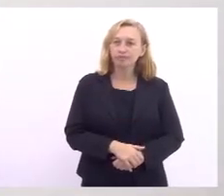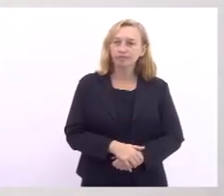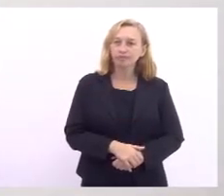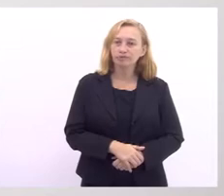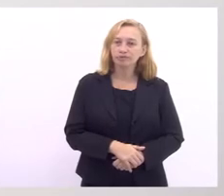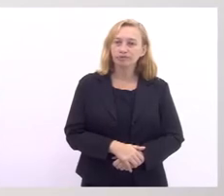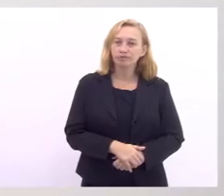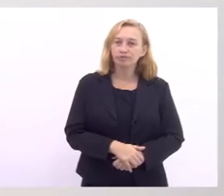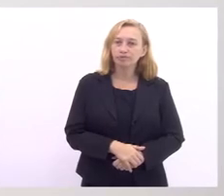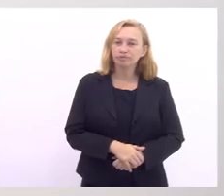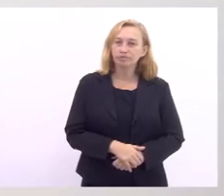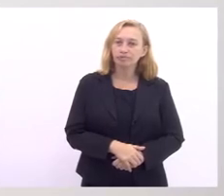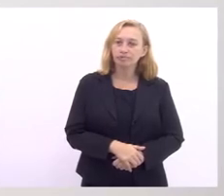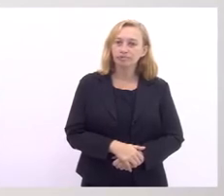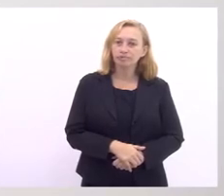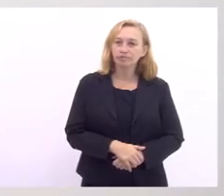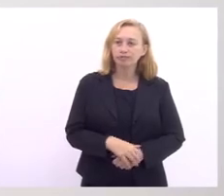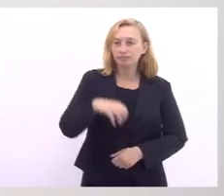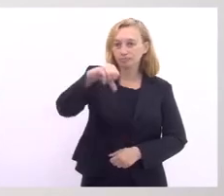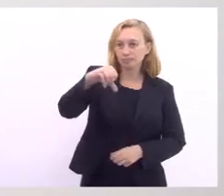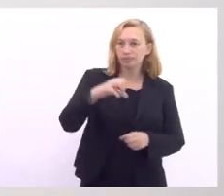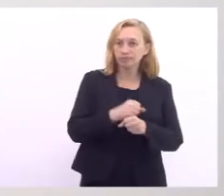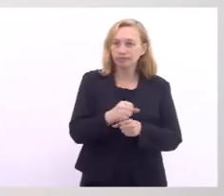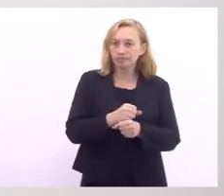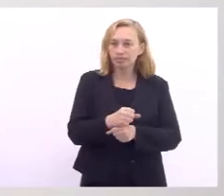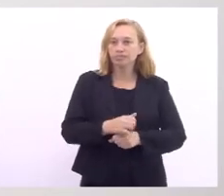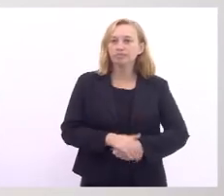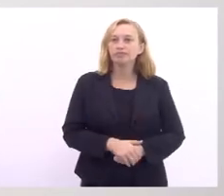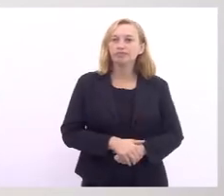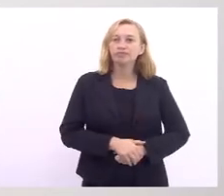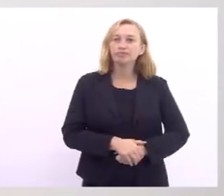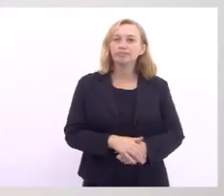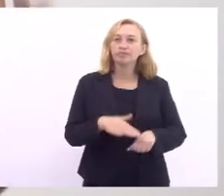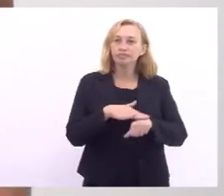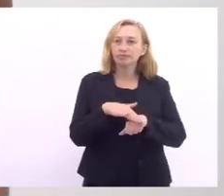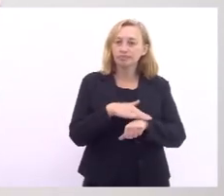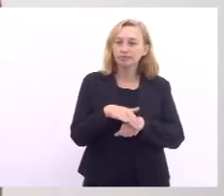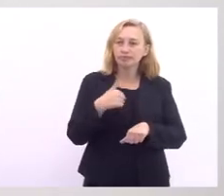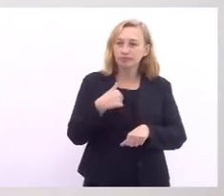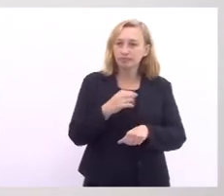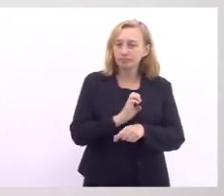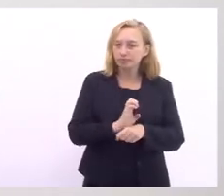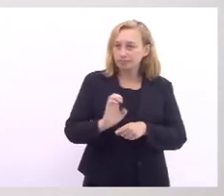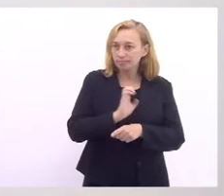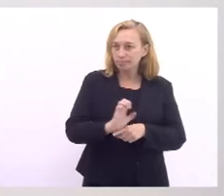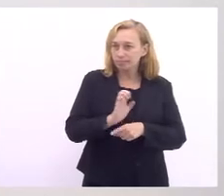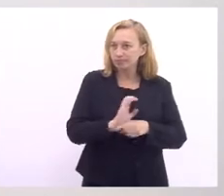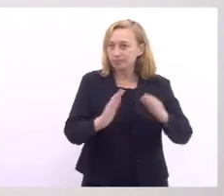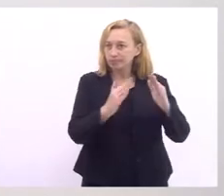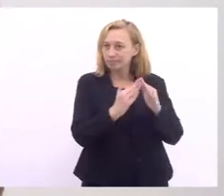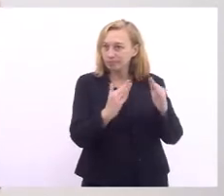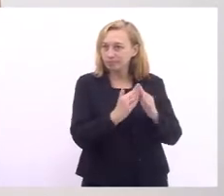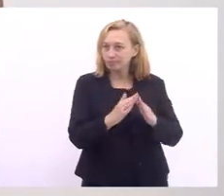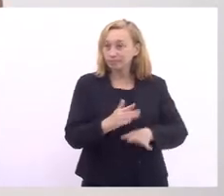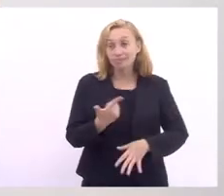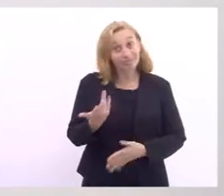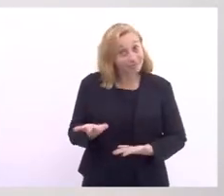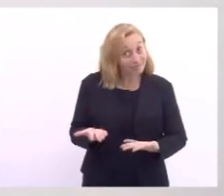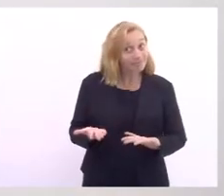tem uma nesses nove anos né Eu acho que é isso eu conversei como estagiária na casa